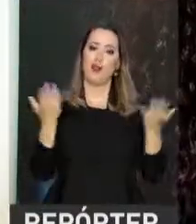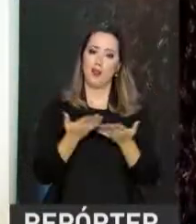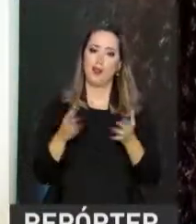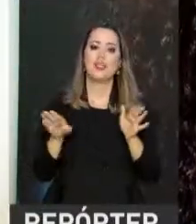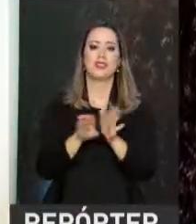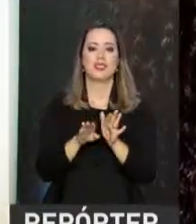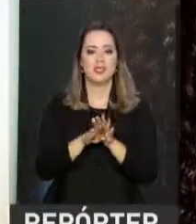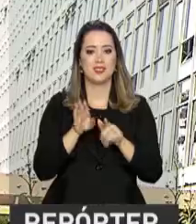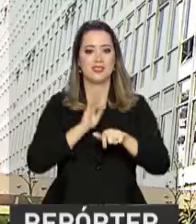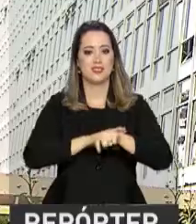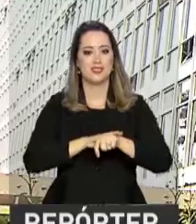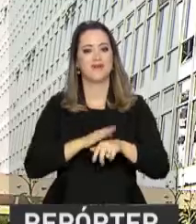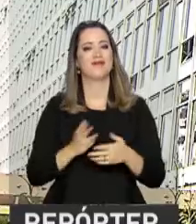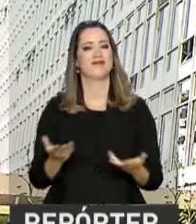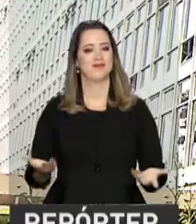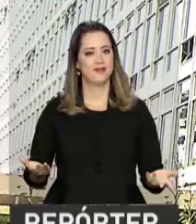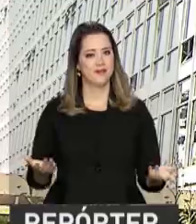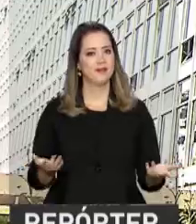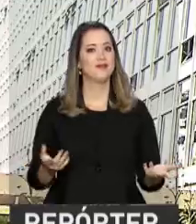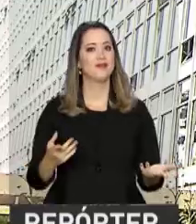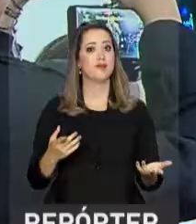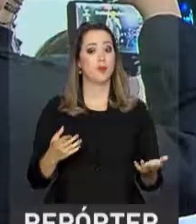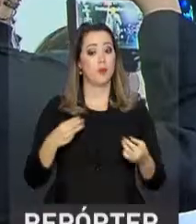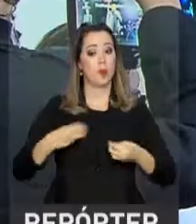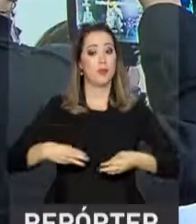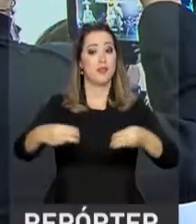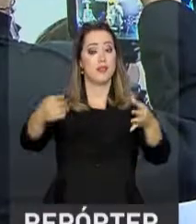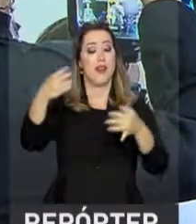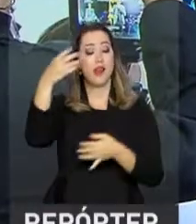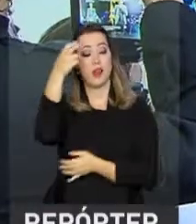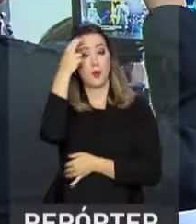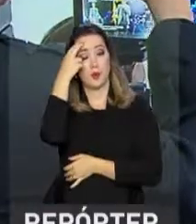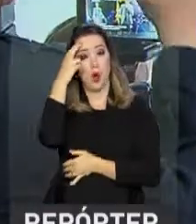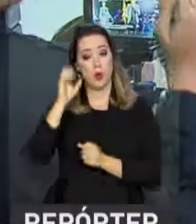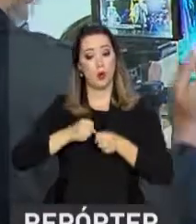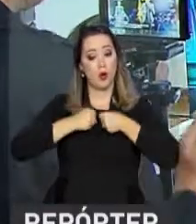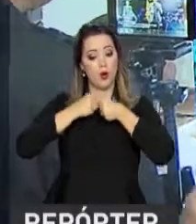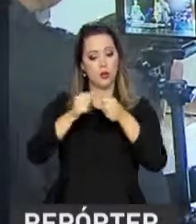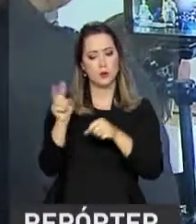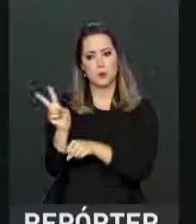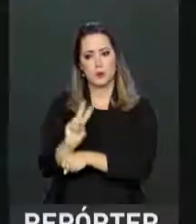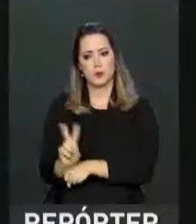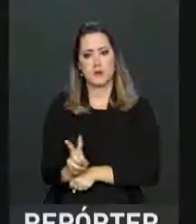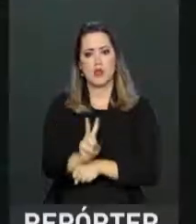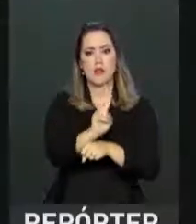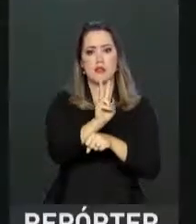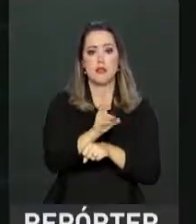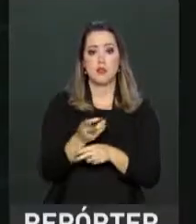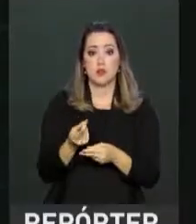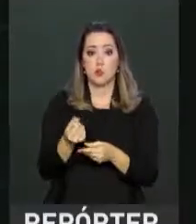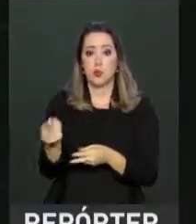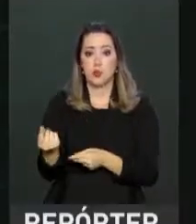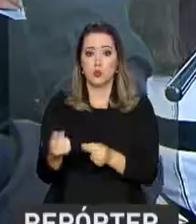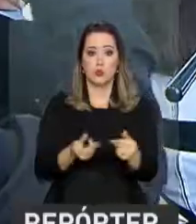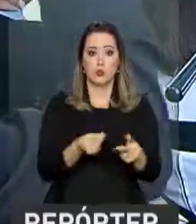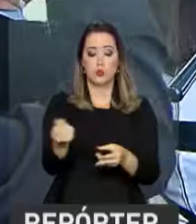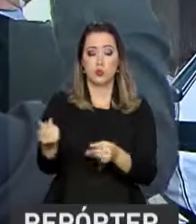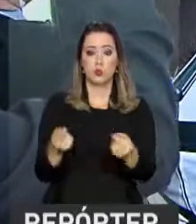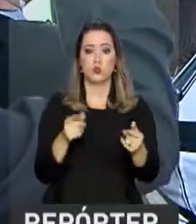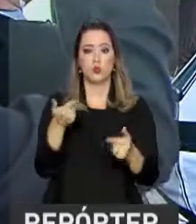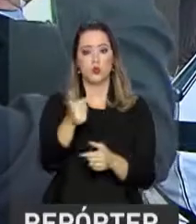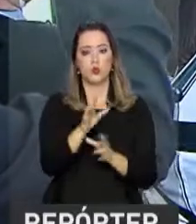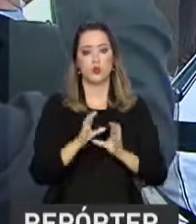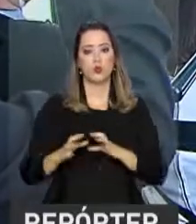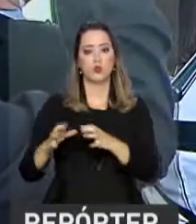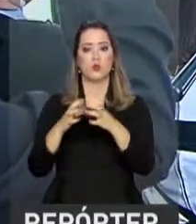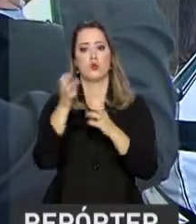hora. O Ministério da Cultura deve agora centrar esforços para fiscalizar a distribuição de direitos autorais em